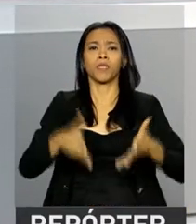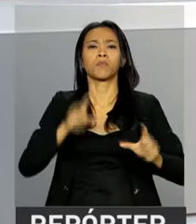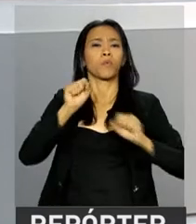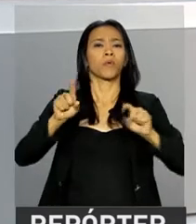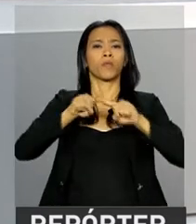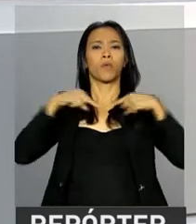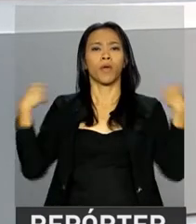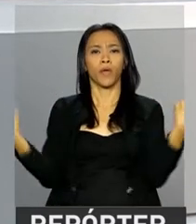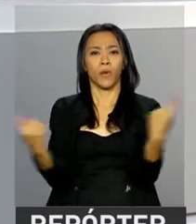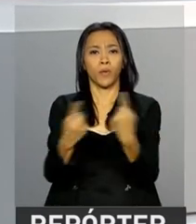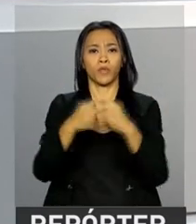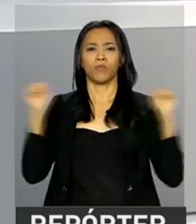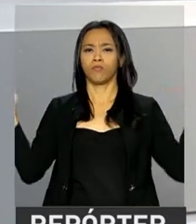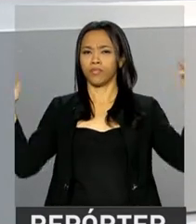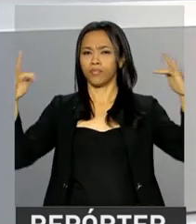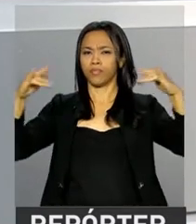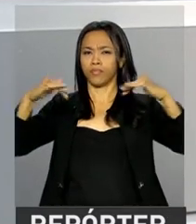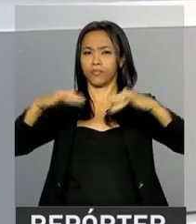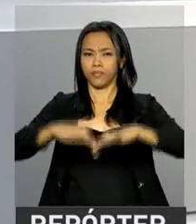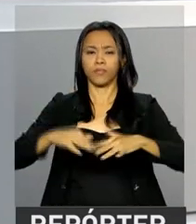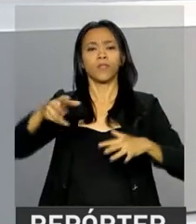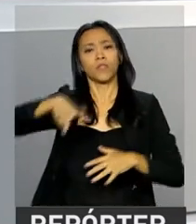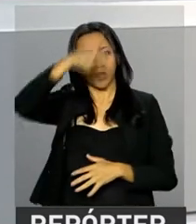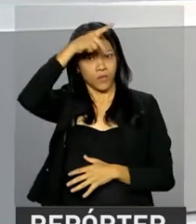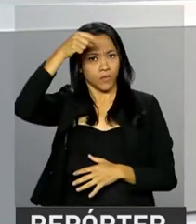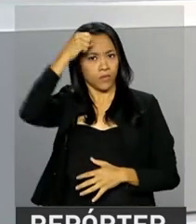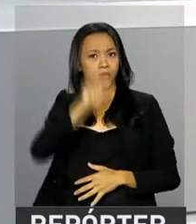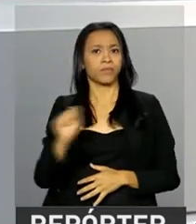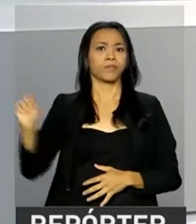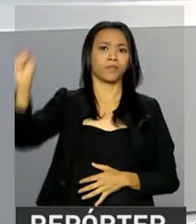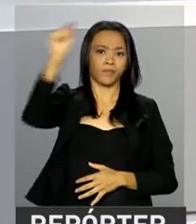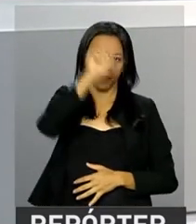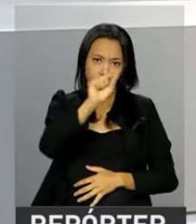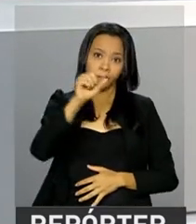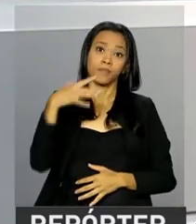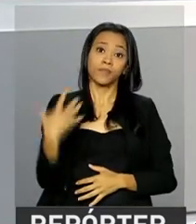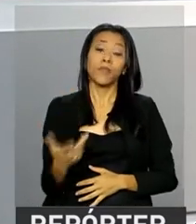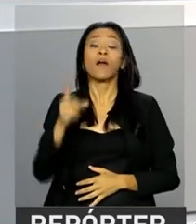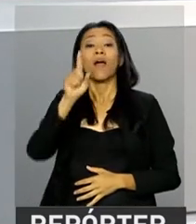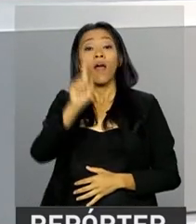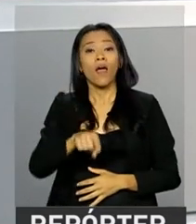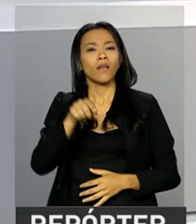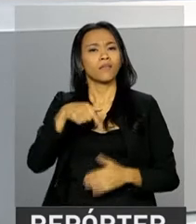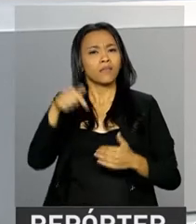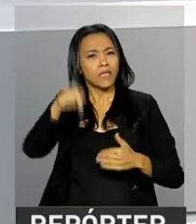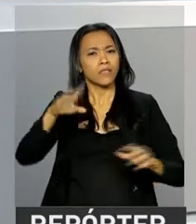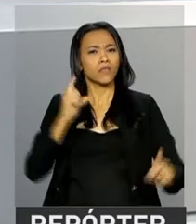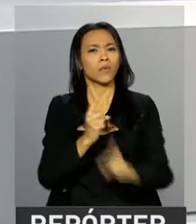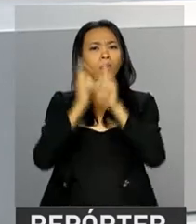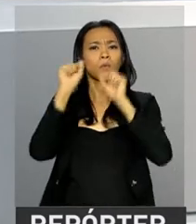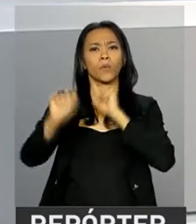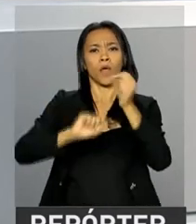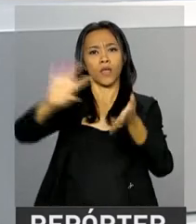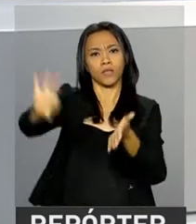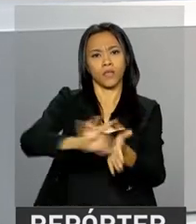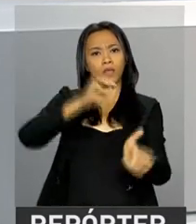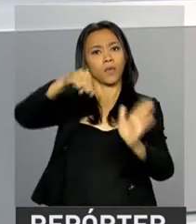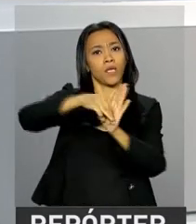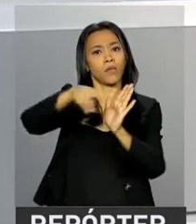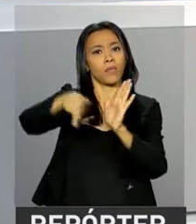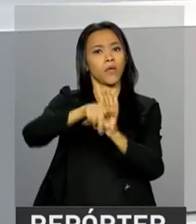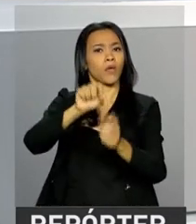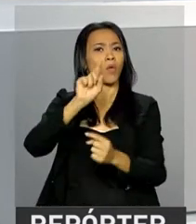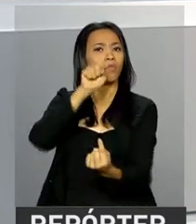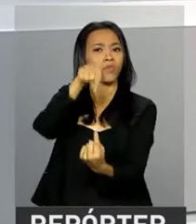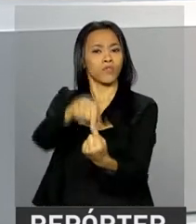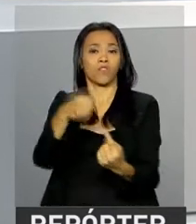abertura da Marcha à Brasília em defesa dos municípios. Durante o evento, foi assinada uma medida provisória para parcelar a